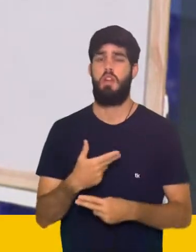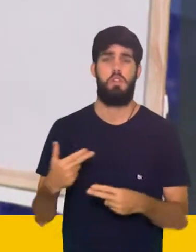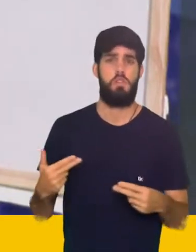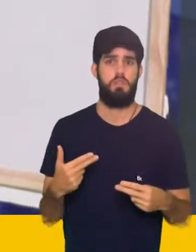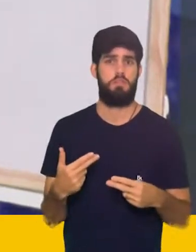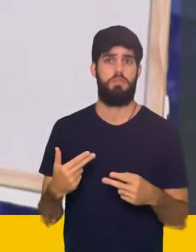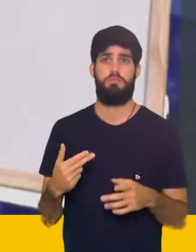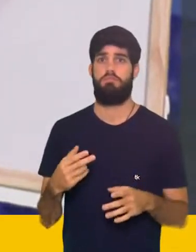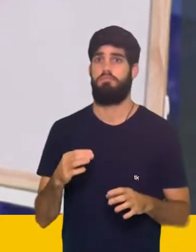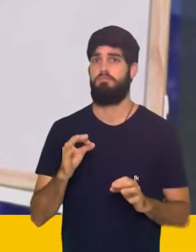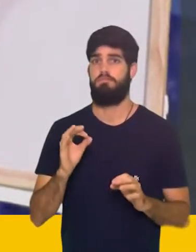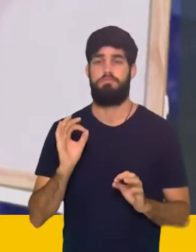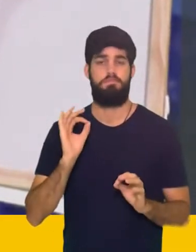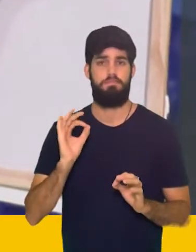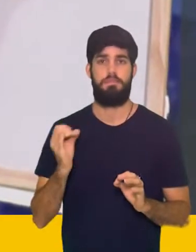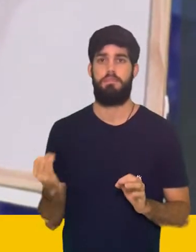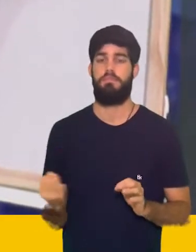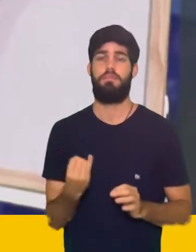que ter solução.